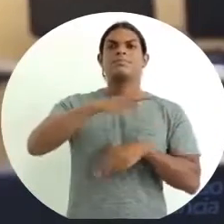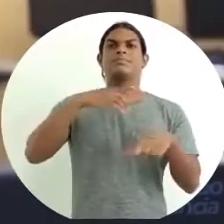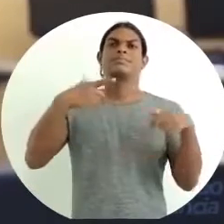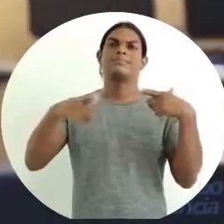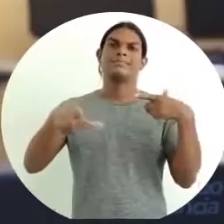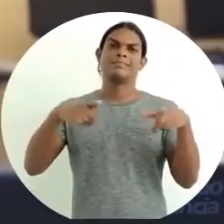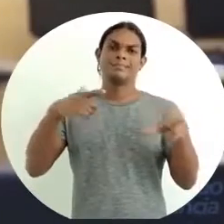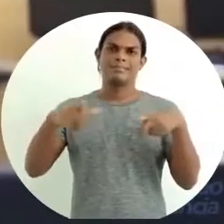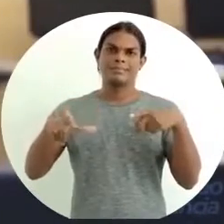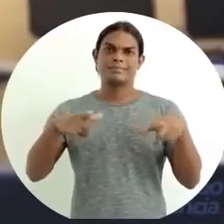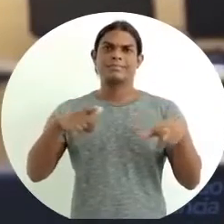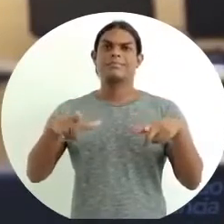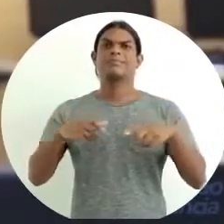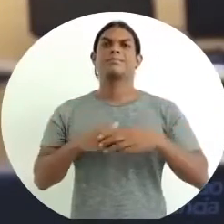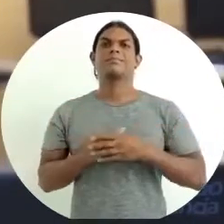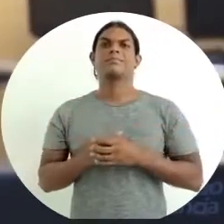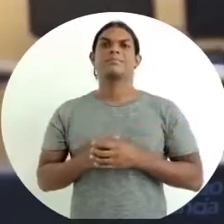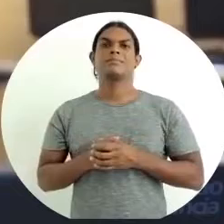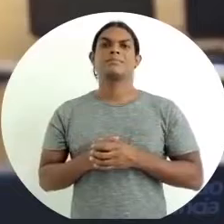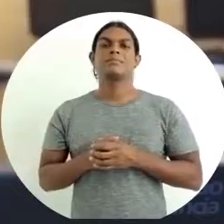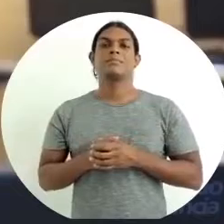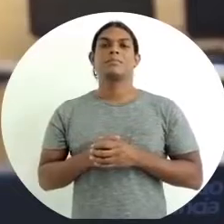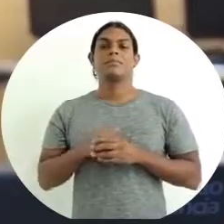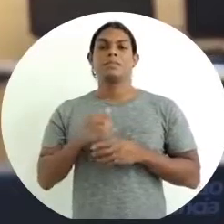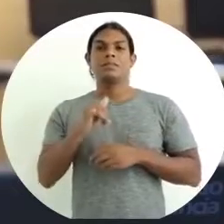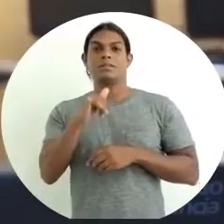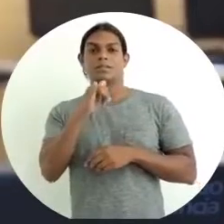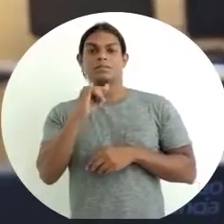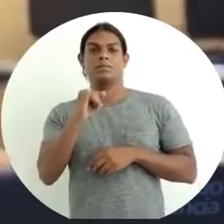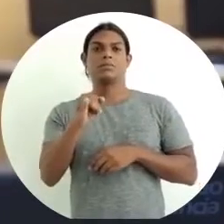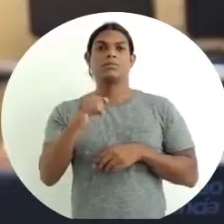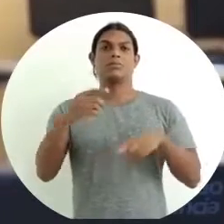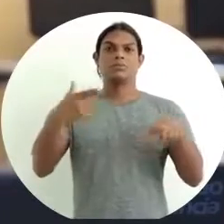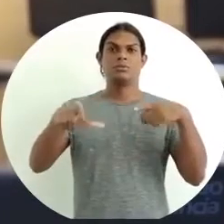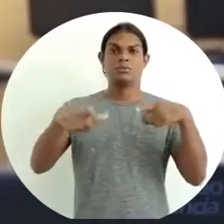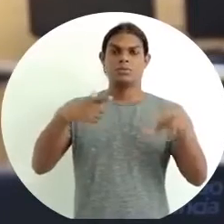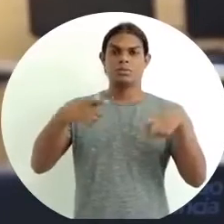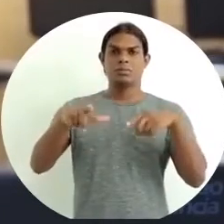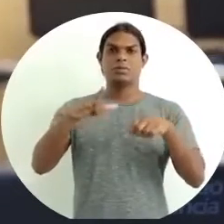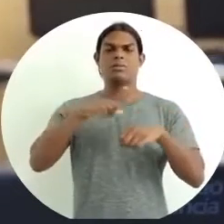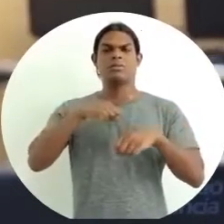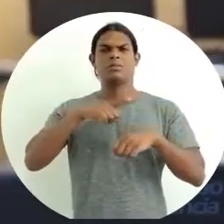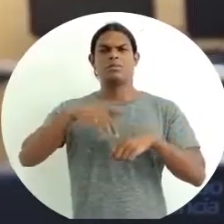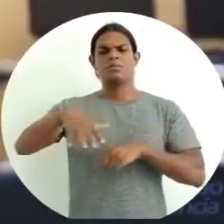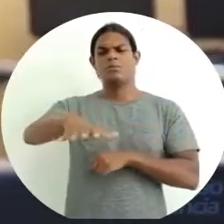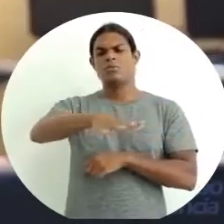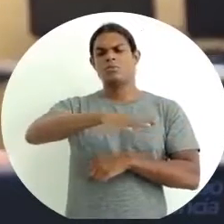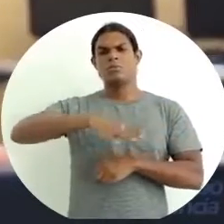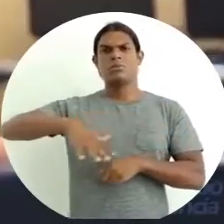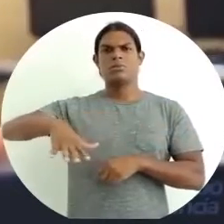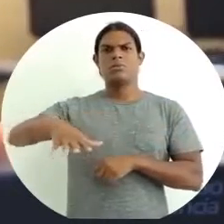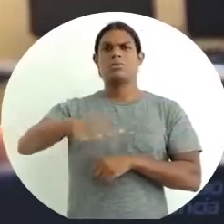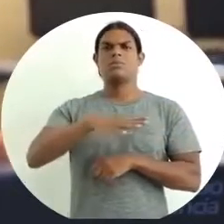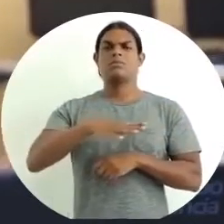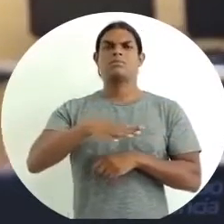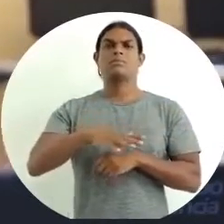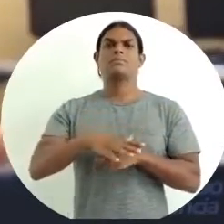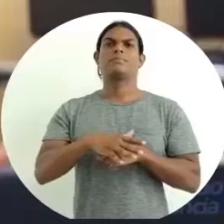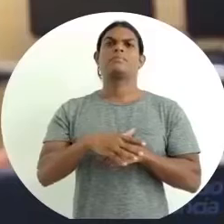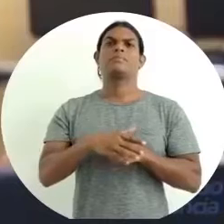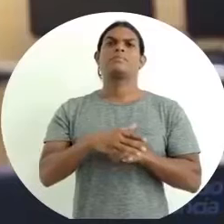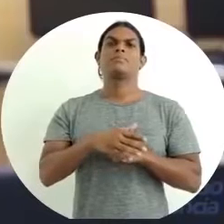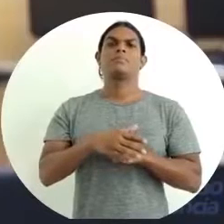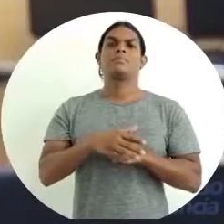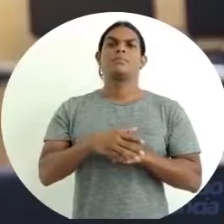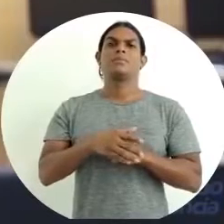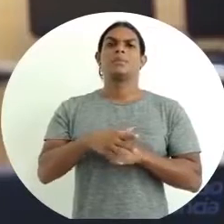que o trabalho é executado. Se o trabalho tem uma condição específica para ser executado e vier o